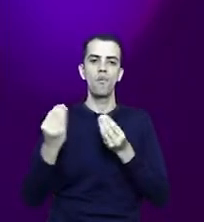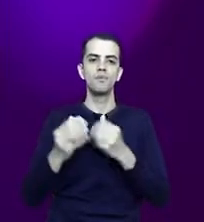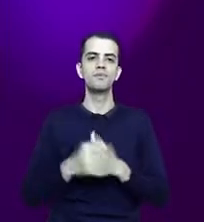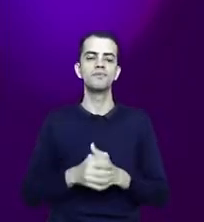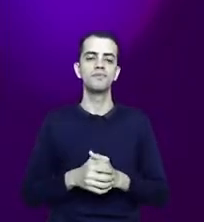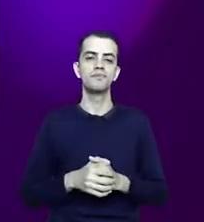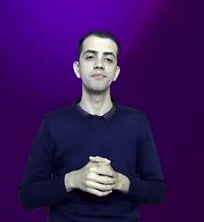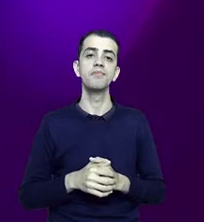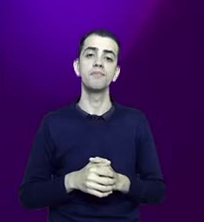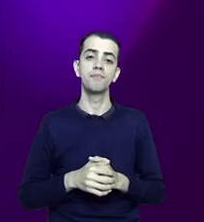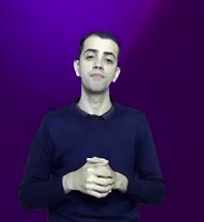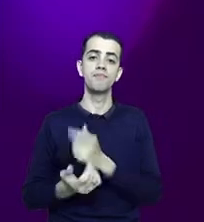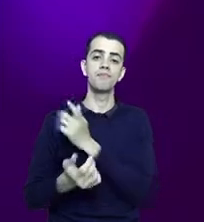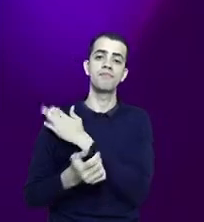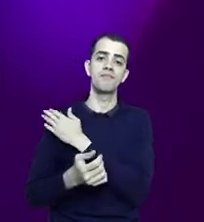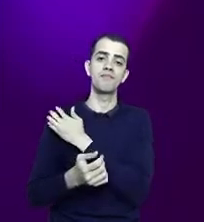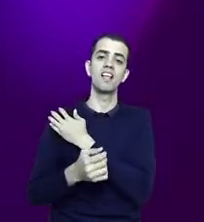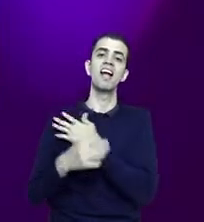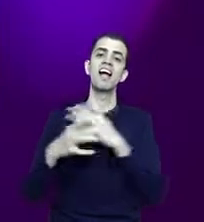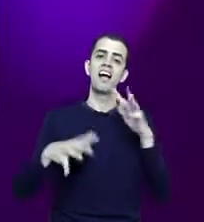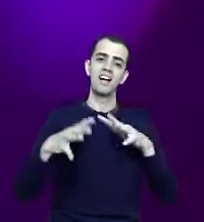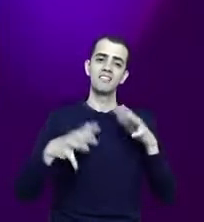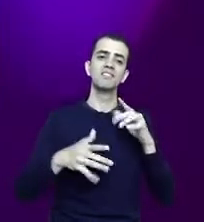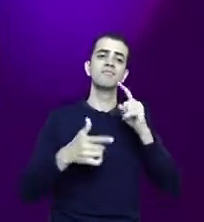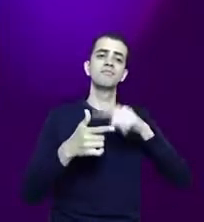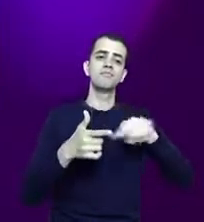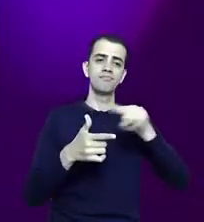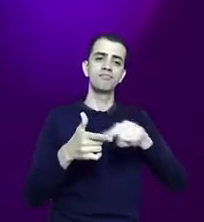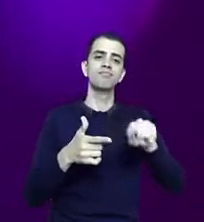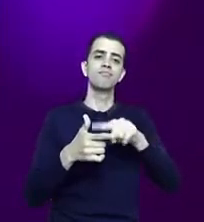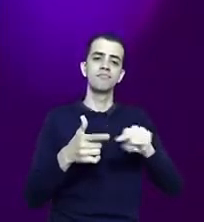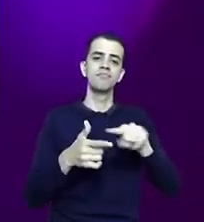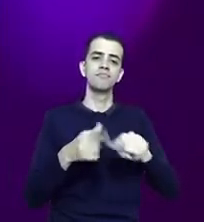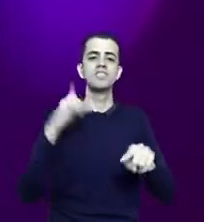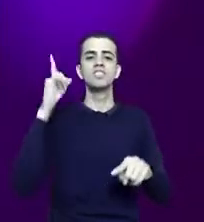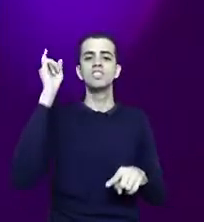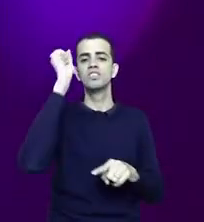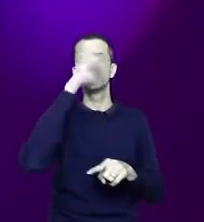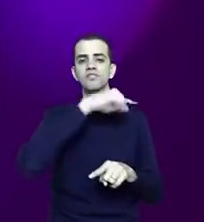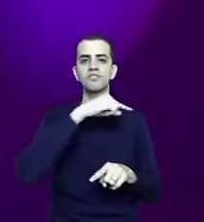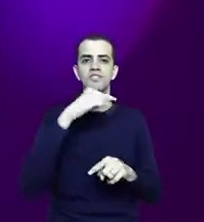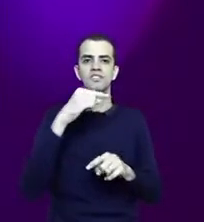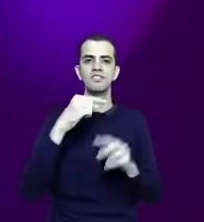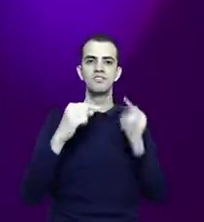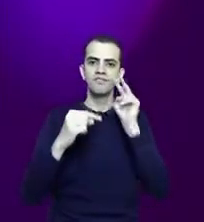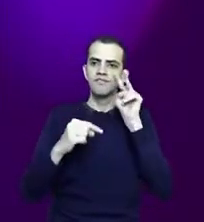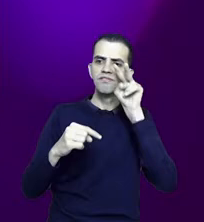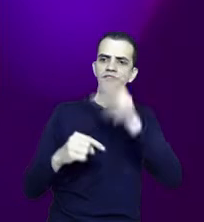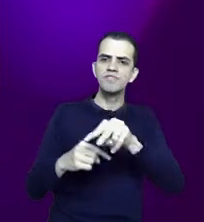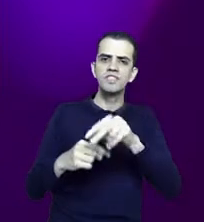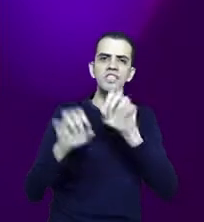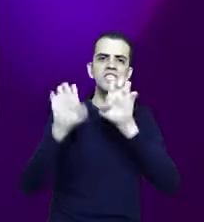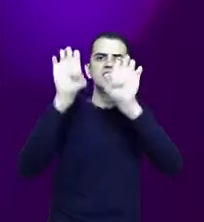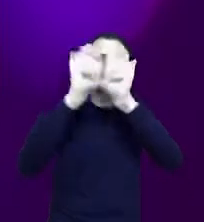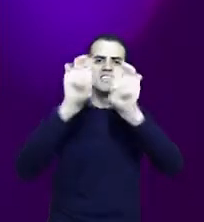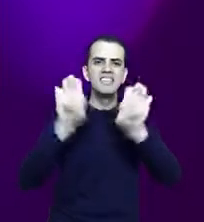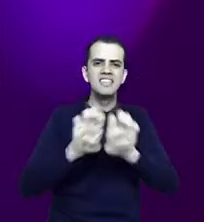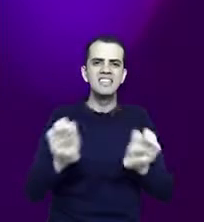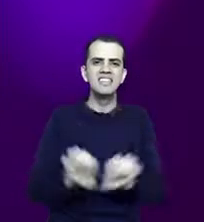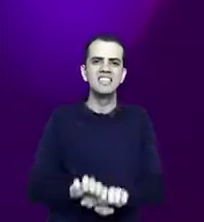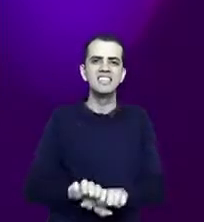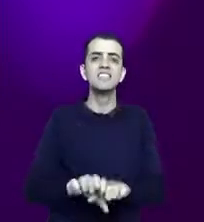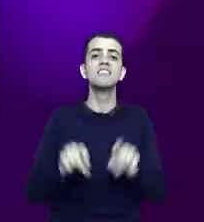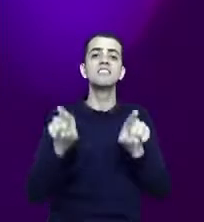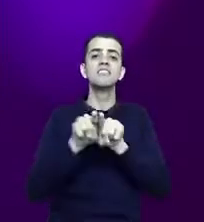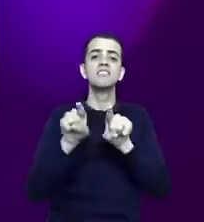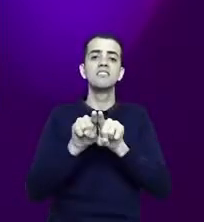Especificamente para a artroplastia do ombro, nós temos esse problema complexo, que é a visibilização das estruturas e da consequência